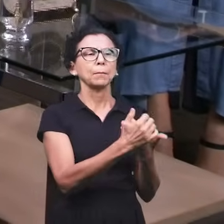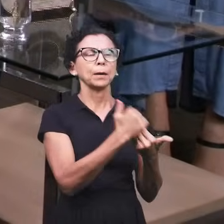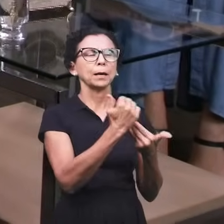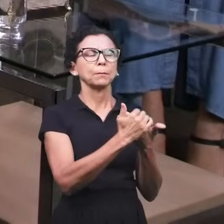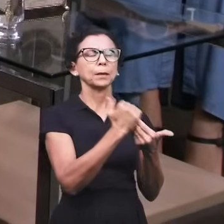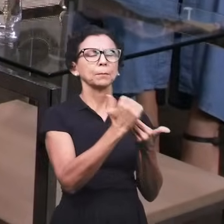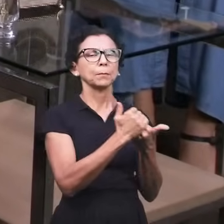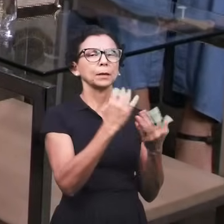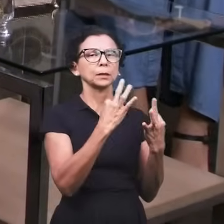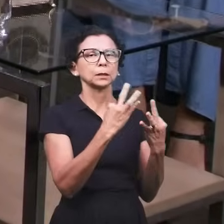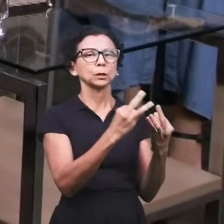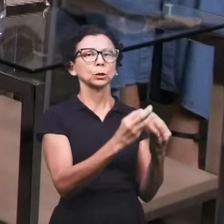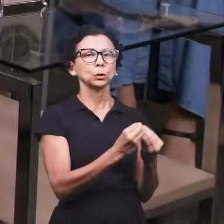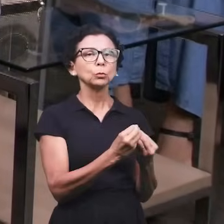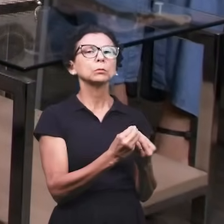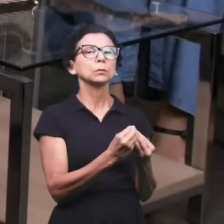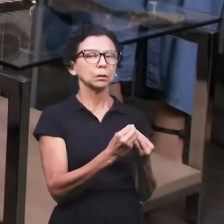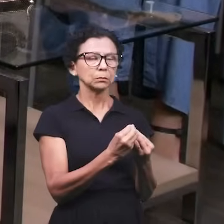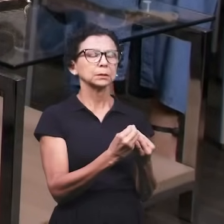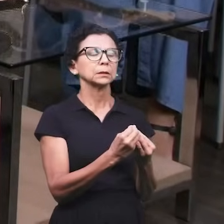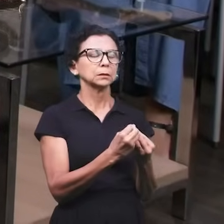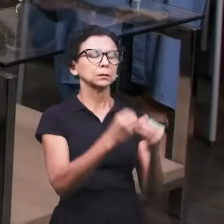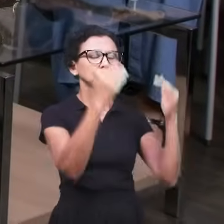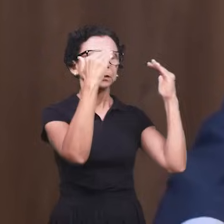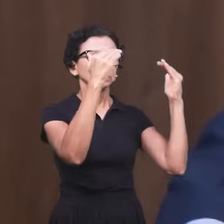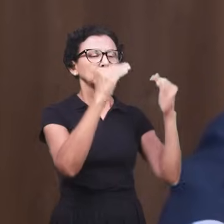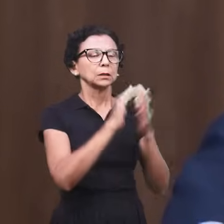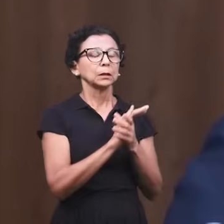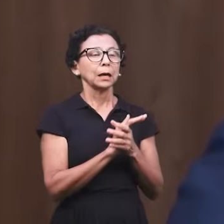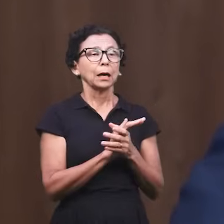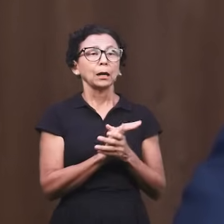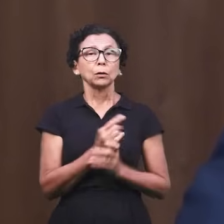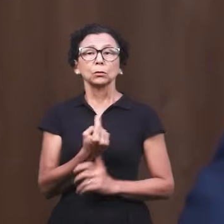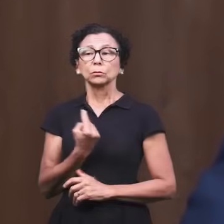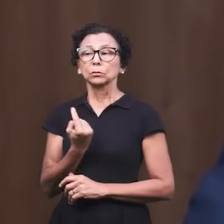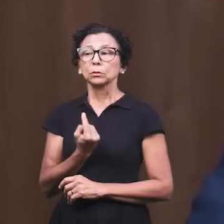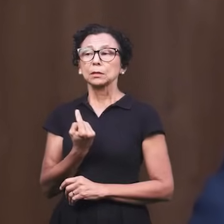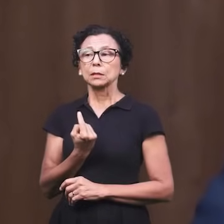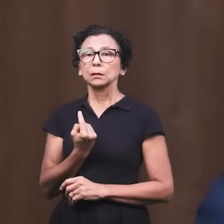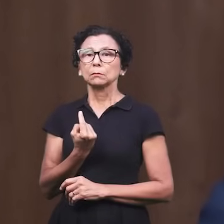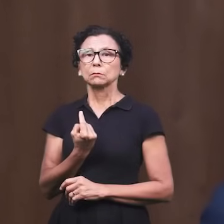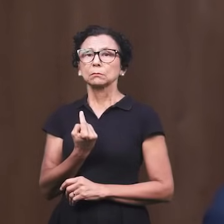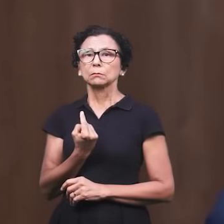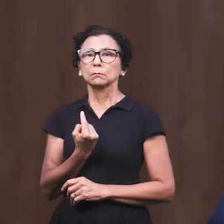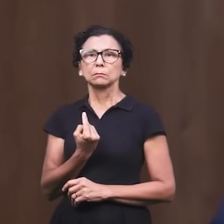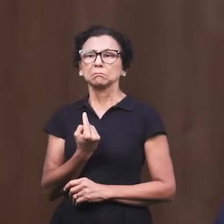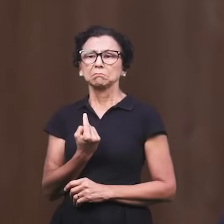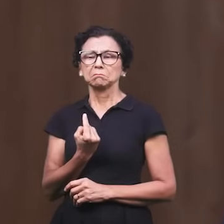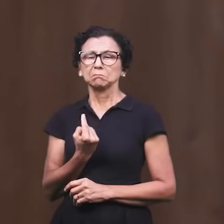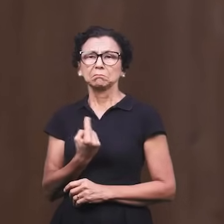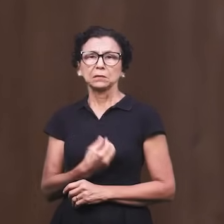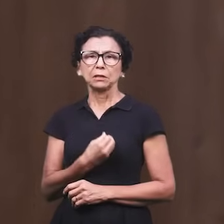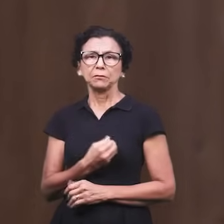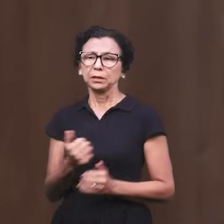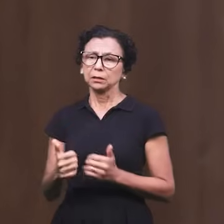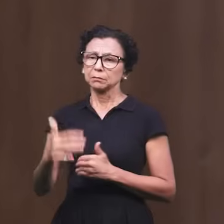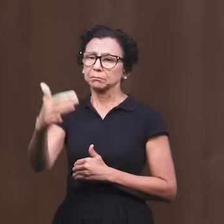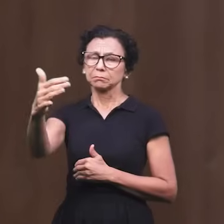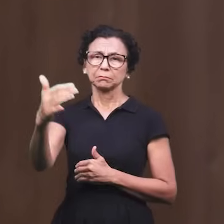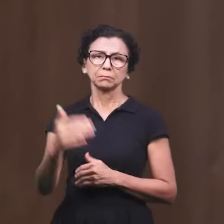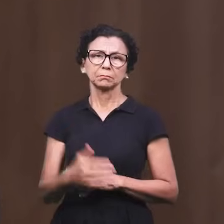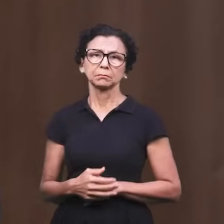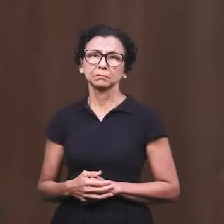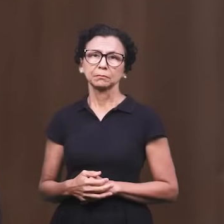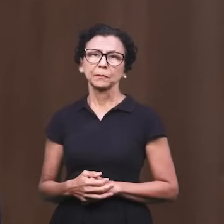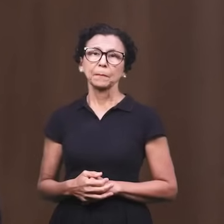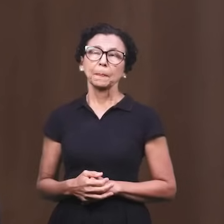fazer. E eu estava ali sob a tutela de papai e mamãe. Agora eu estou sozinho no caminho da vida, que todo mundo vai enfrentar. E aí você